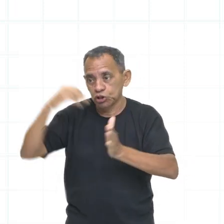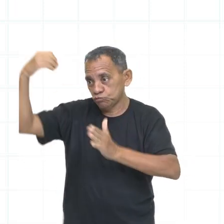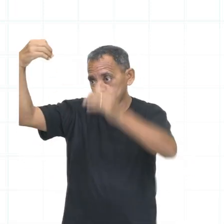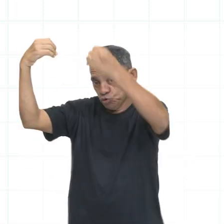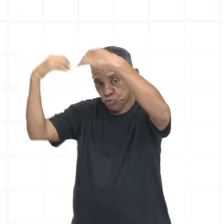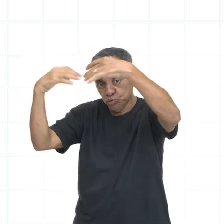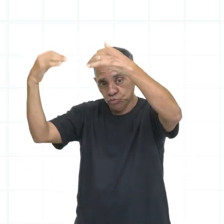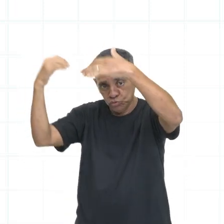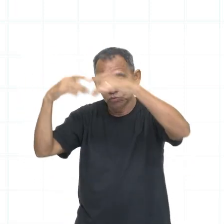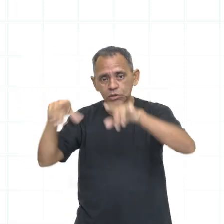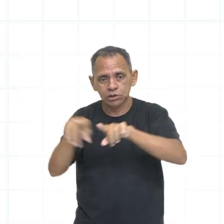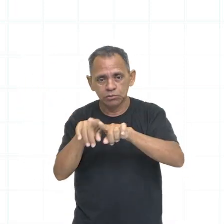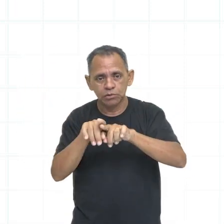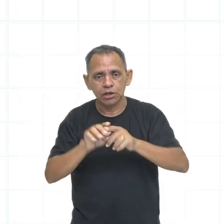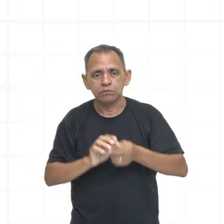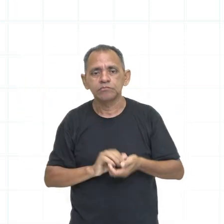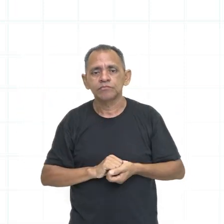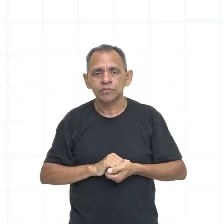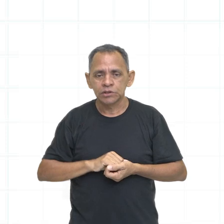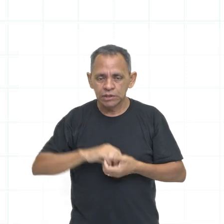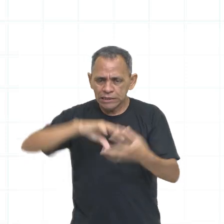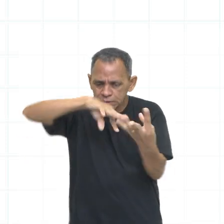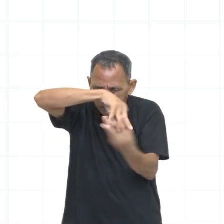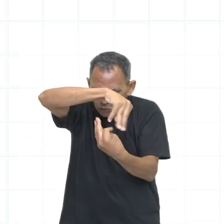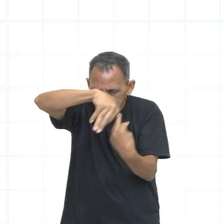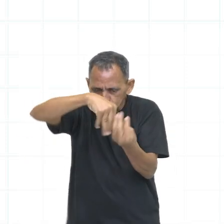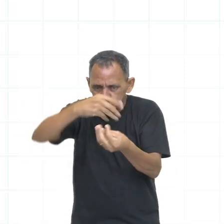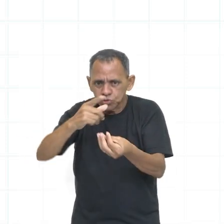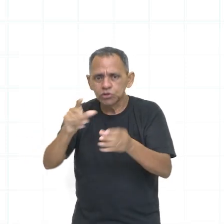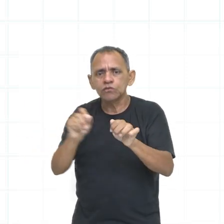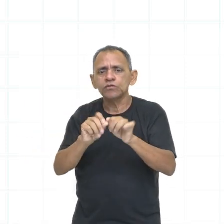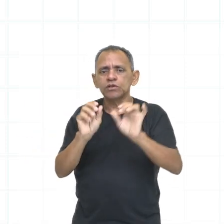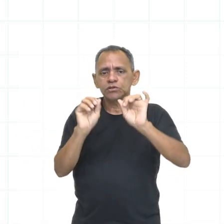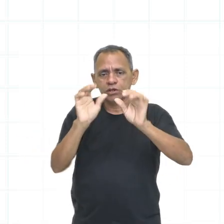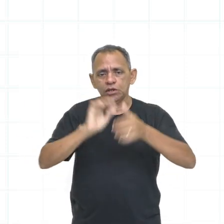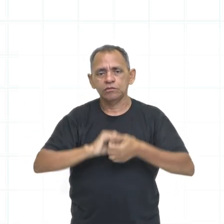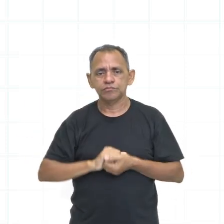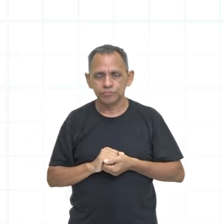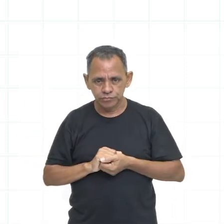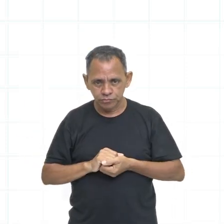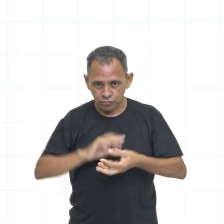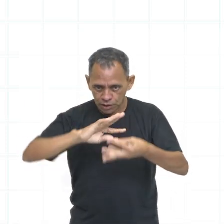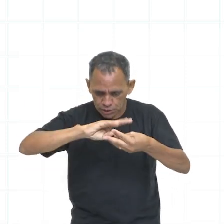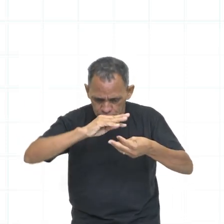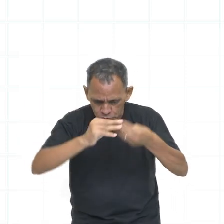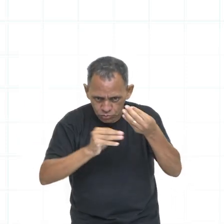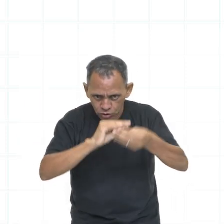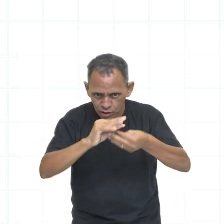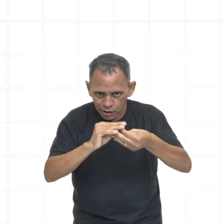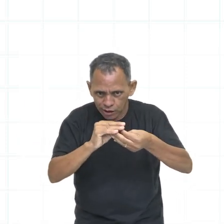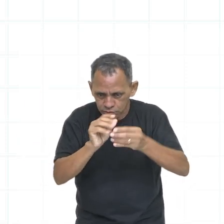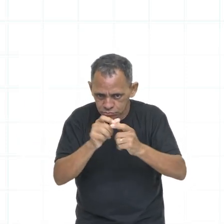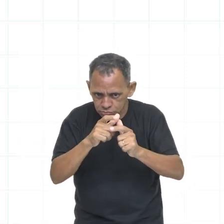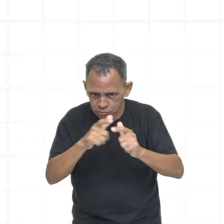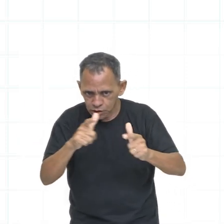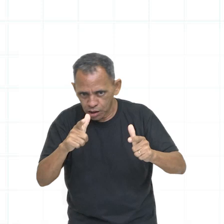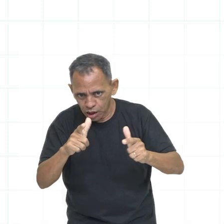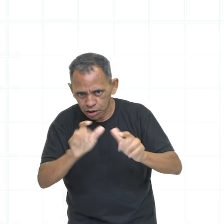ter chuva naquele ambiente, né? E aí essas moléculas